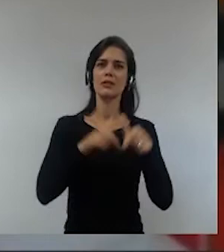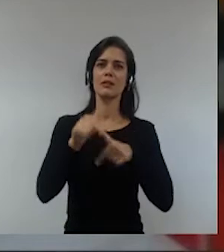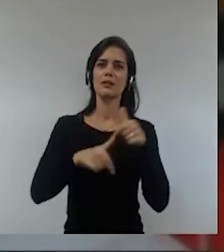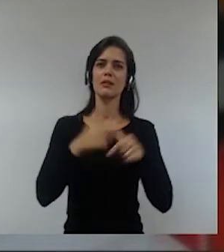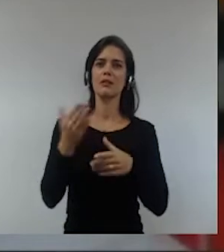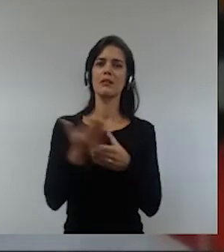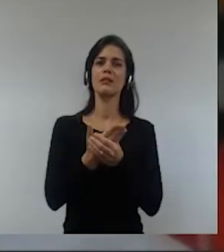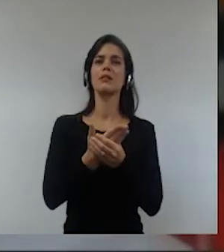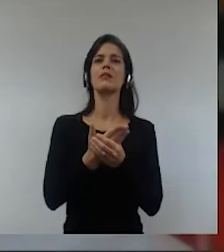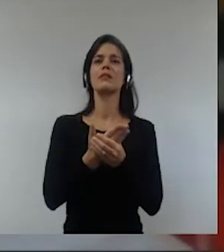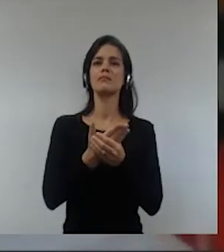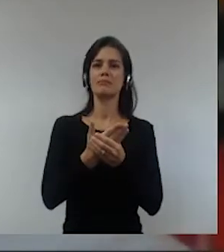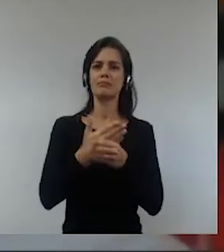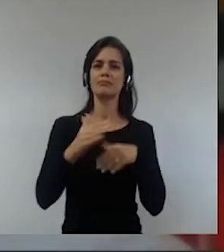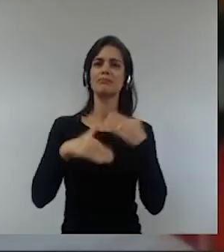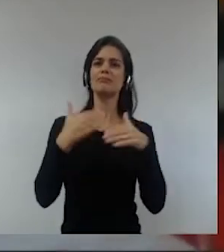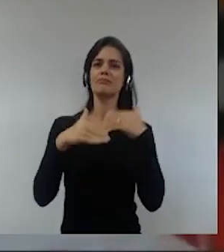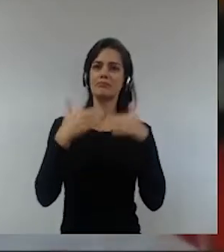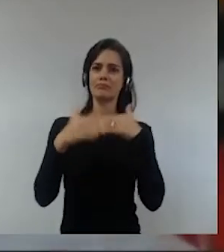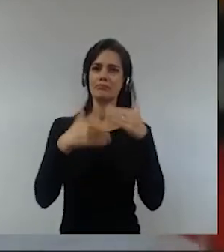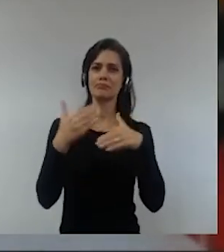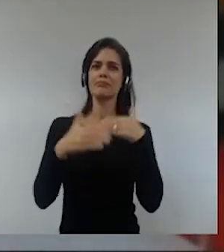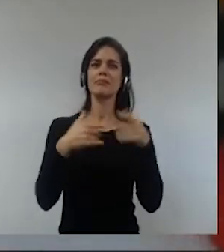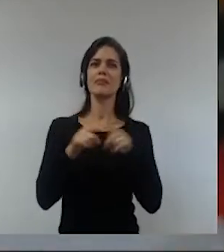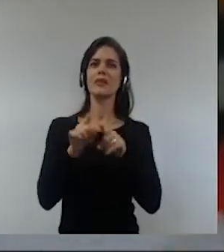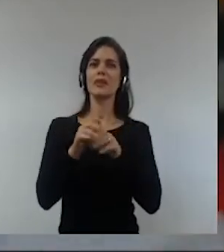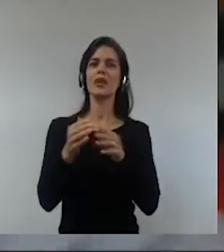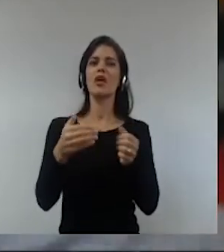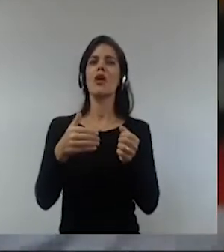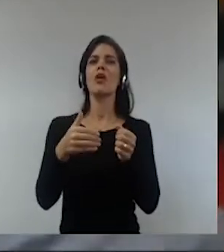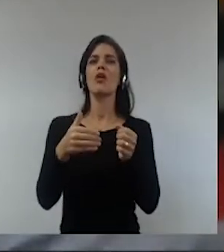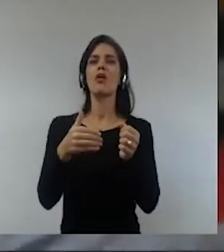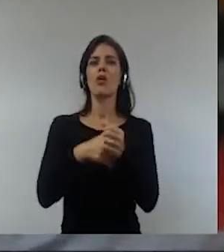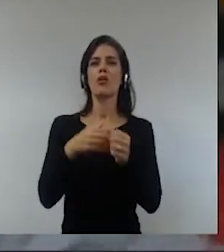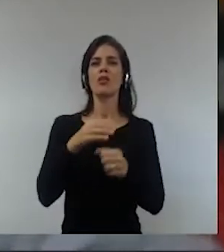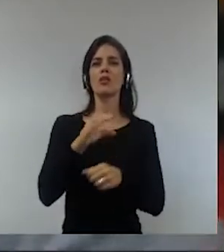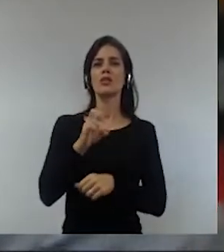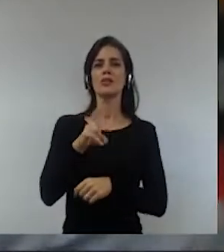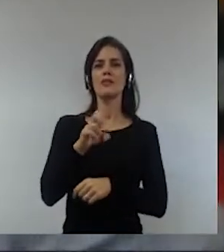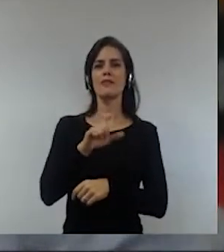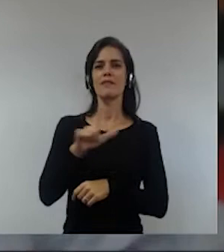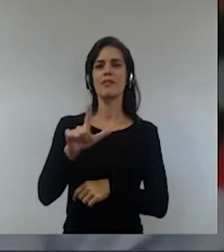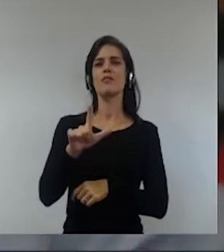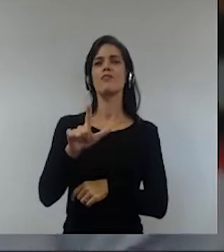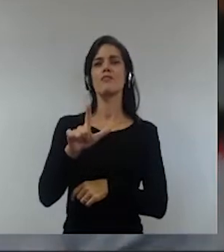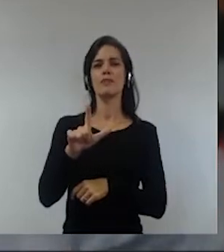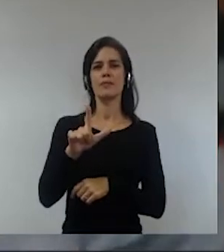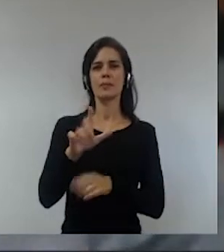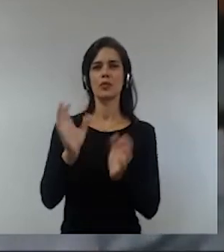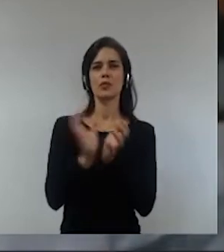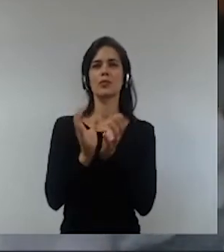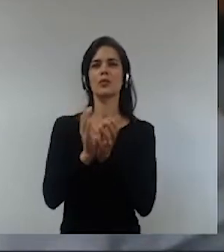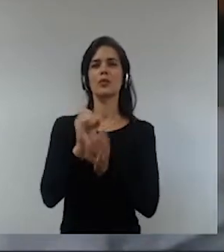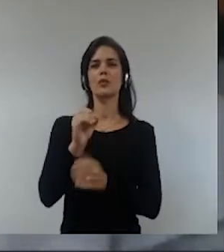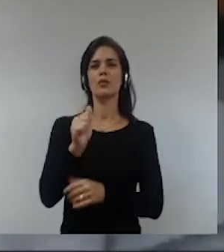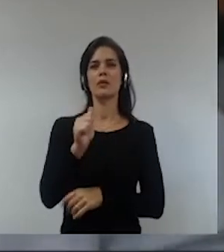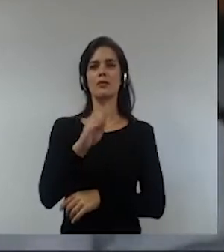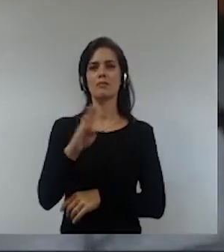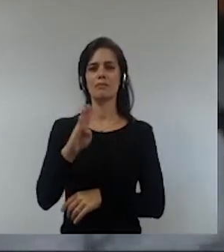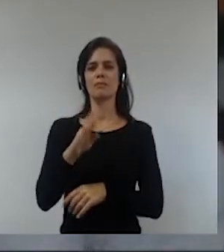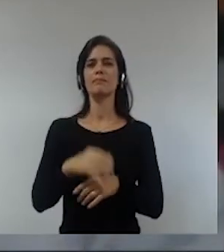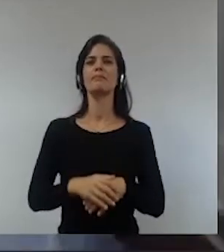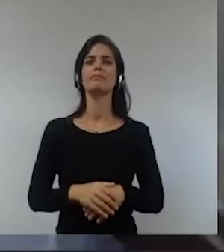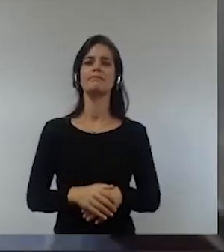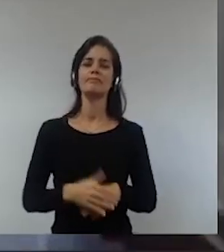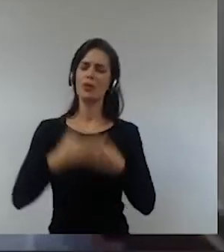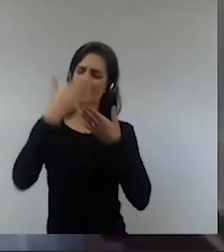Processual, e vice-presidente da Comissão Especial do Código de Processo Civil da Ordem dos Advogados do Brasil. Com a palavra, doutora Rogéria.